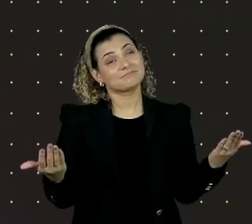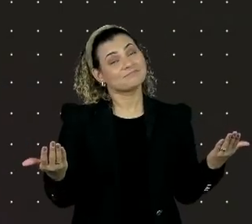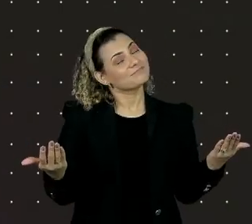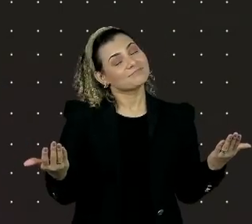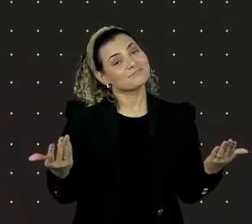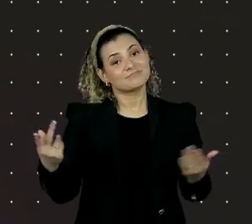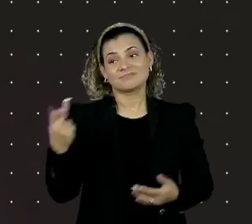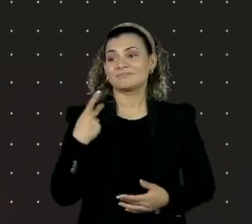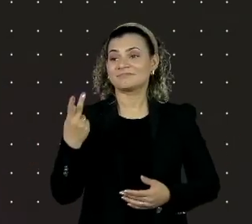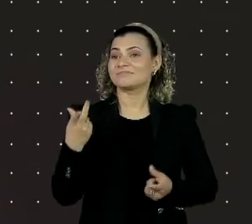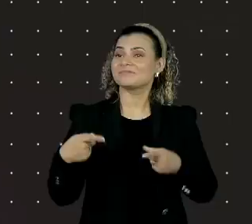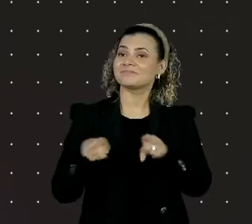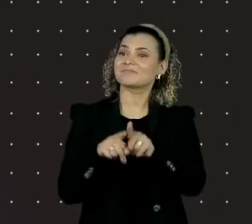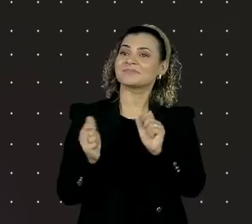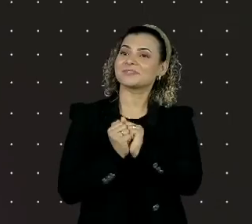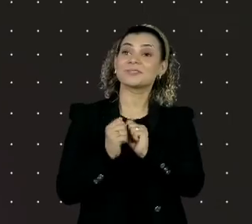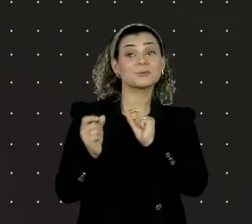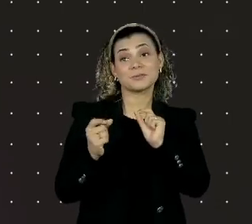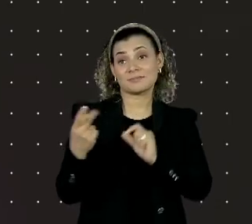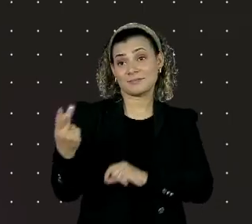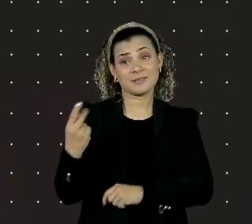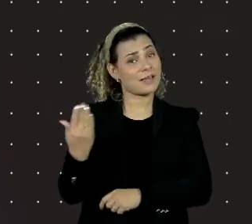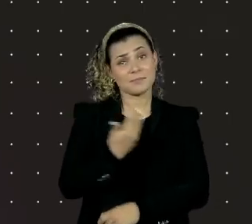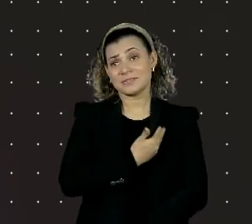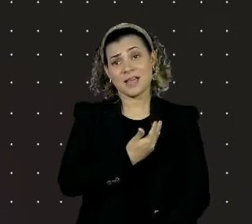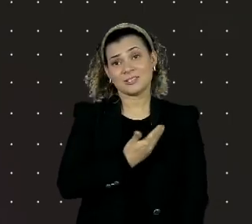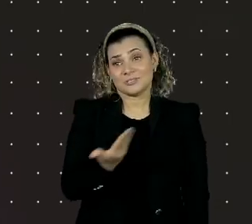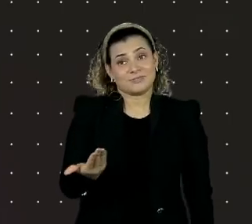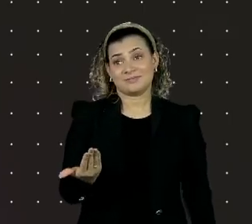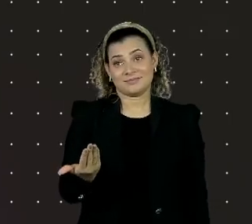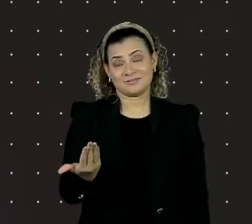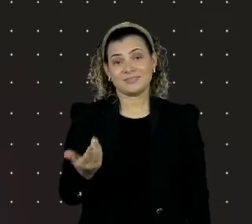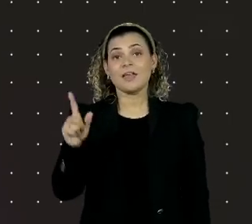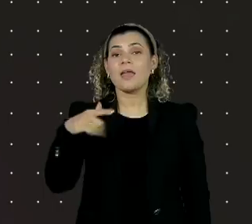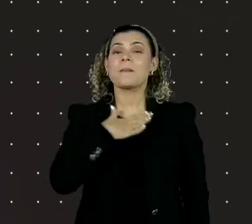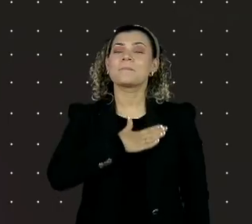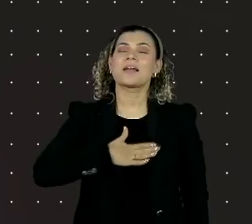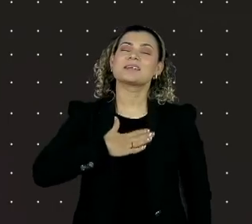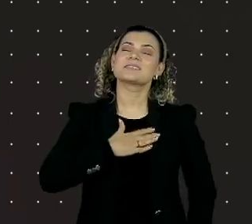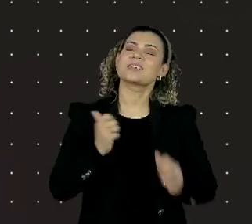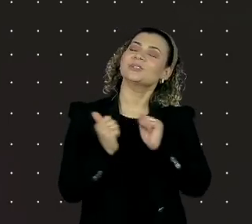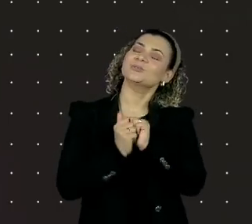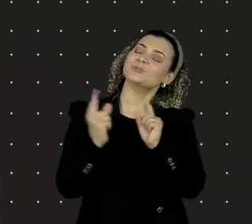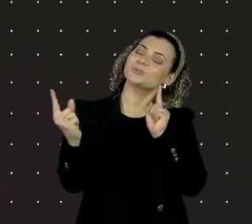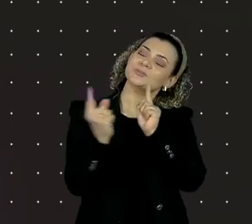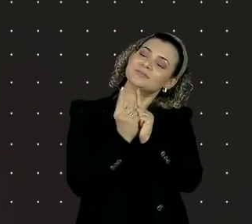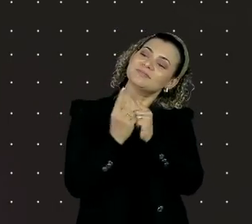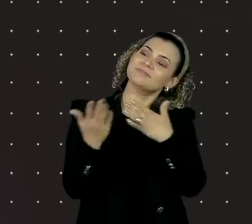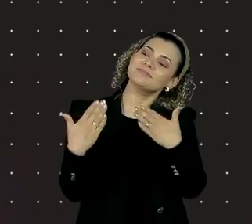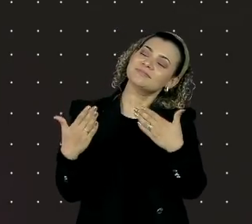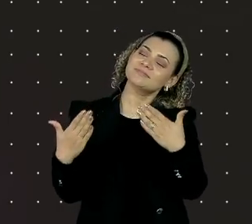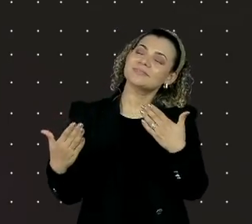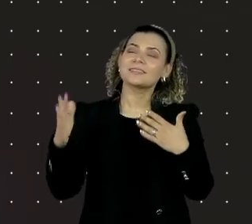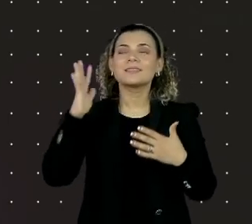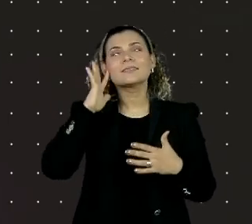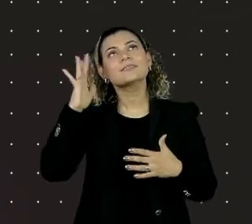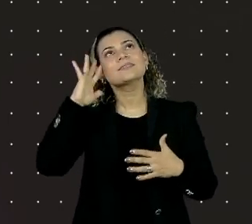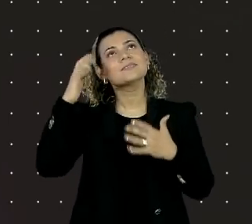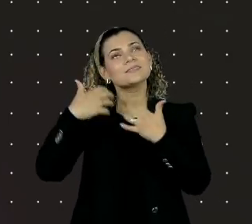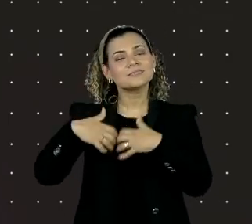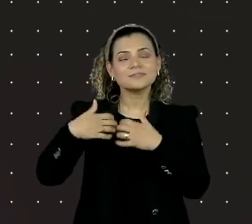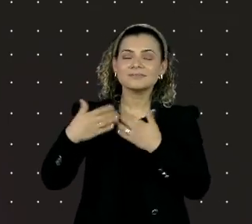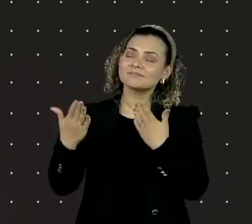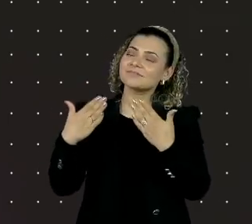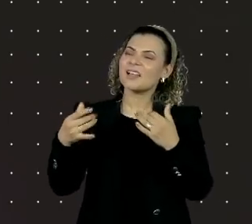nossa parceria, o que eu ressaltaria na nossa amizade, né? Que é aquele prazer de estar junto, de filosofar, de falar